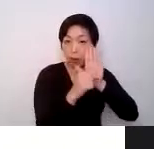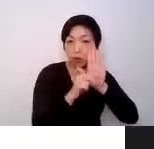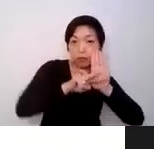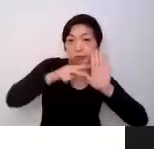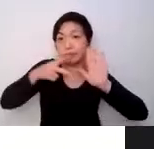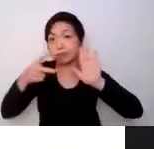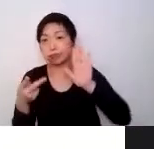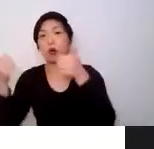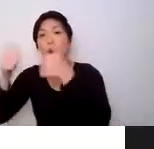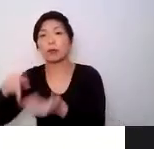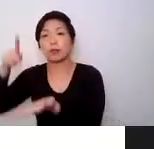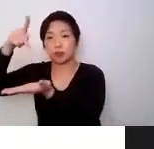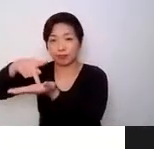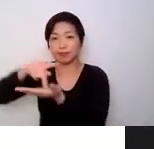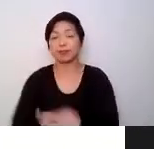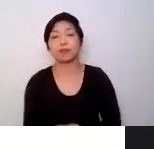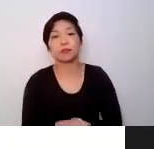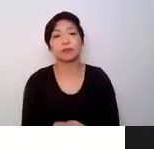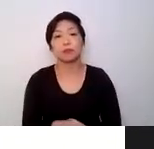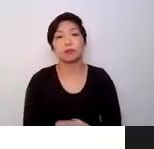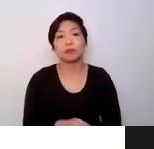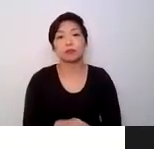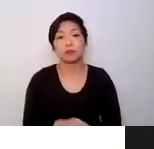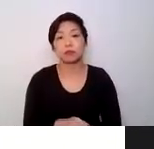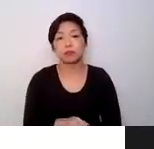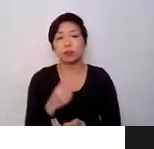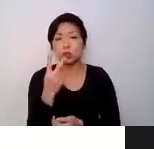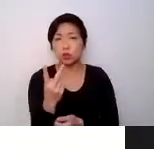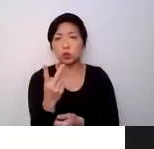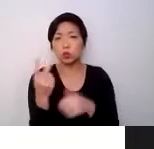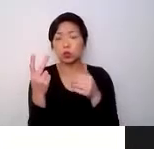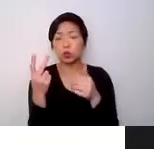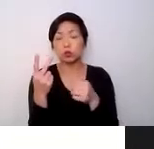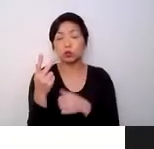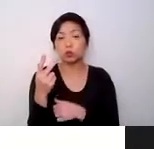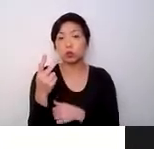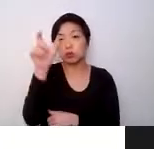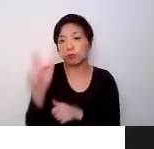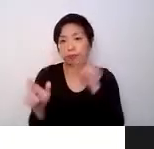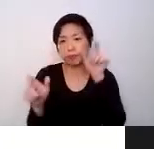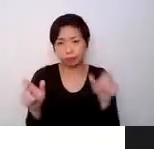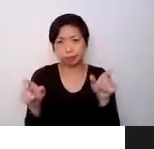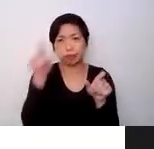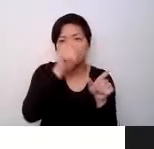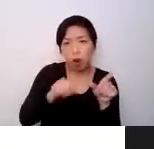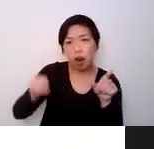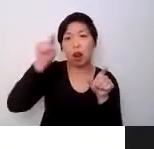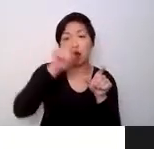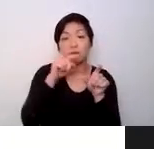essas duas figuras espiraladas que a gente vê ali no desenho na verdade é